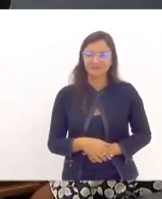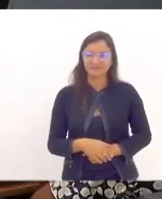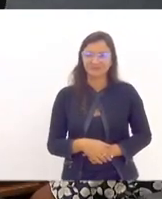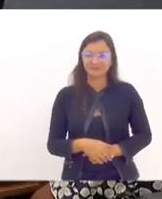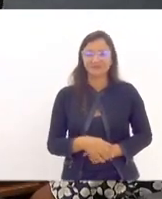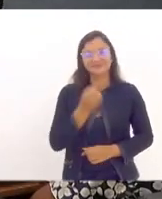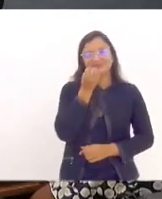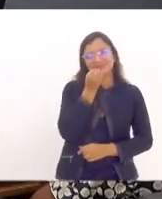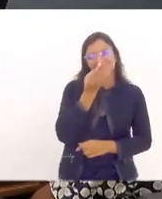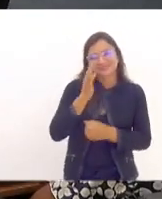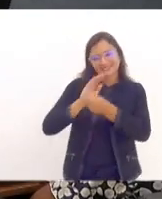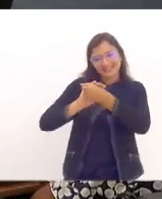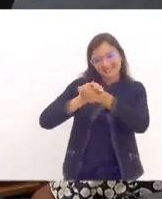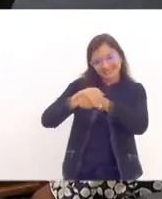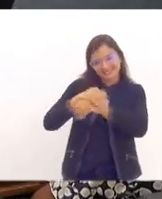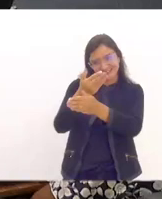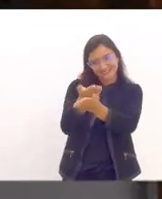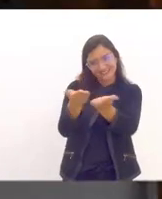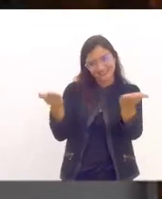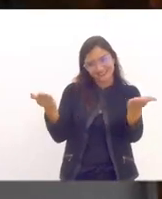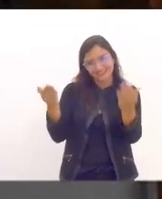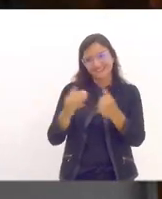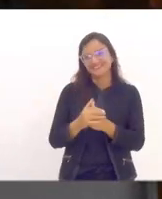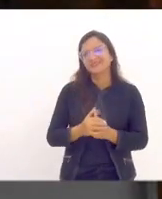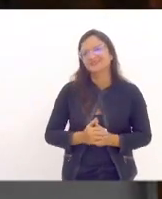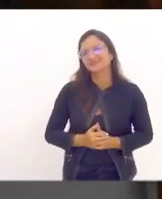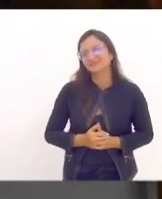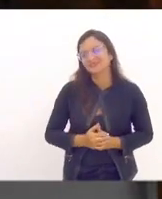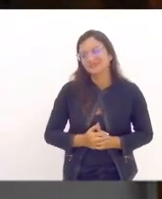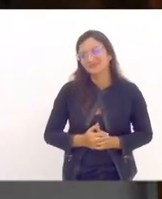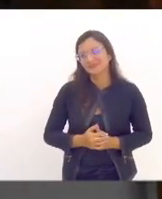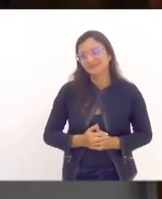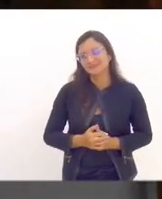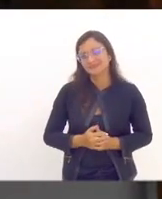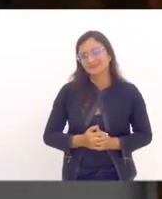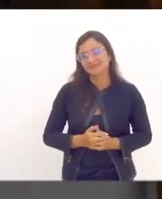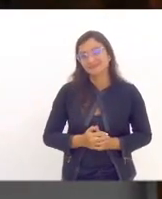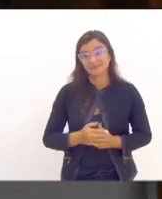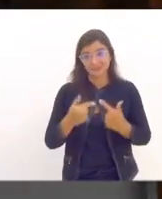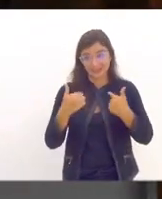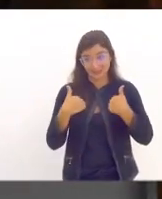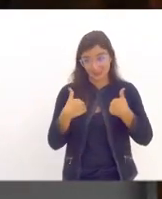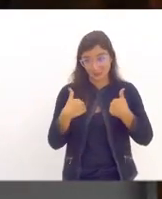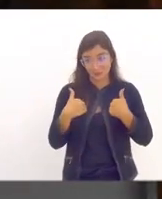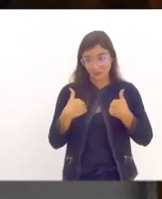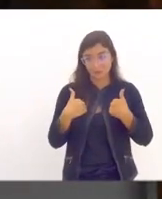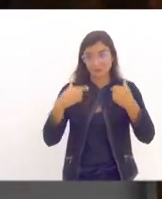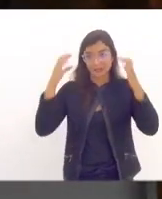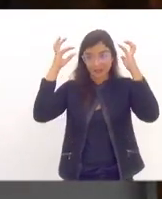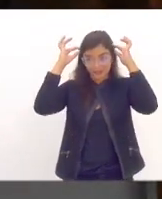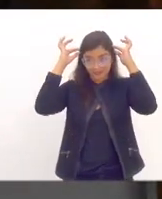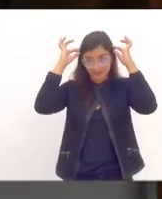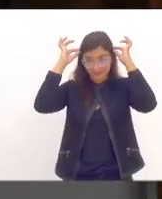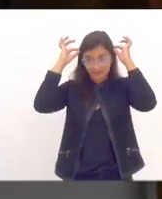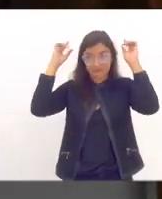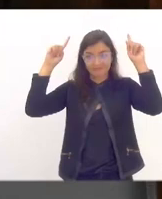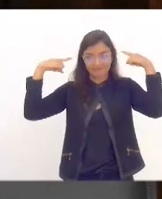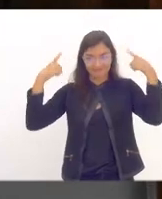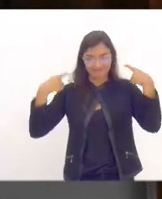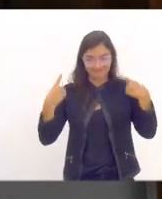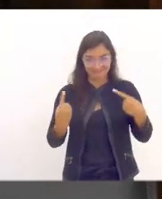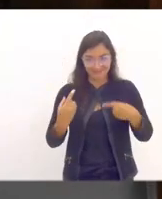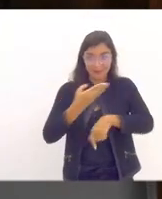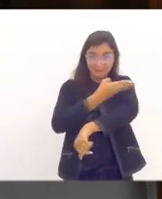Boa noite a todos todas eu tenho cabelo cacheado grisalho